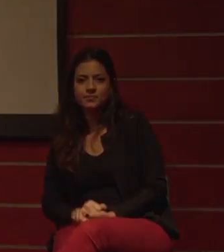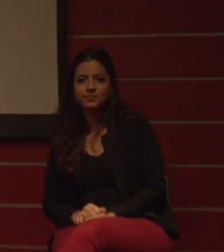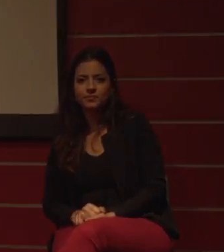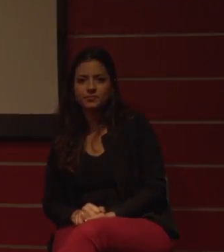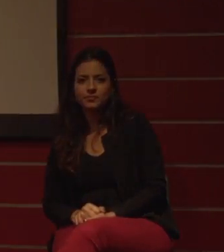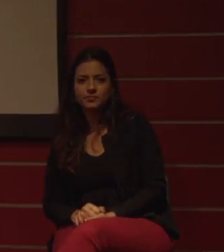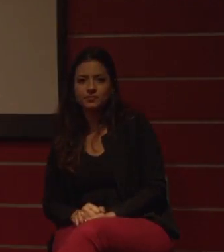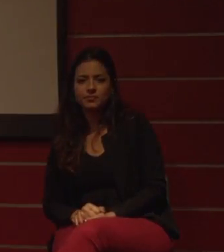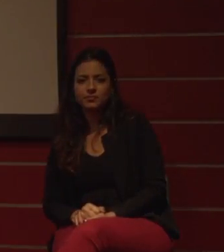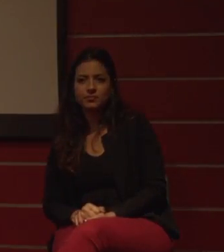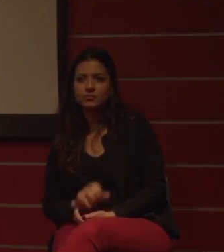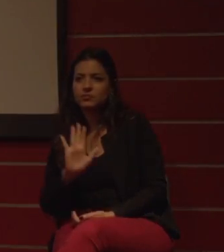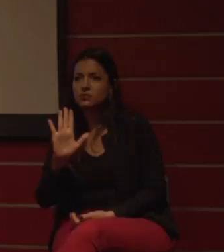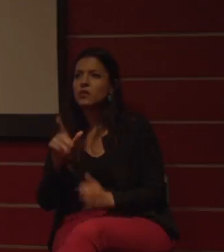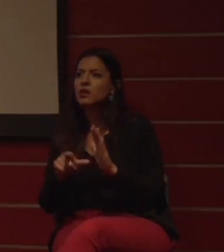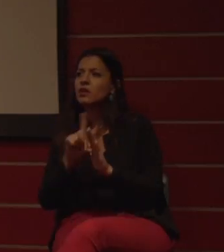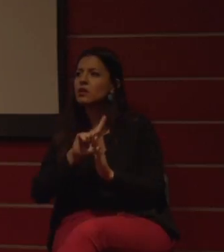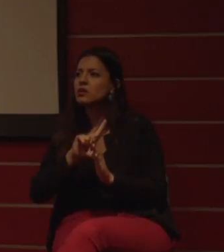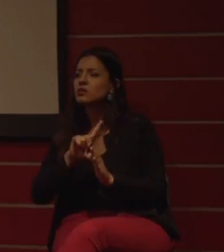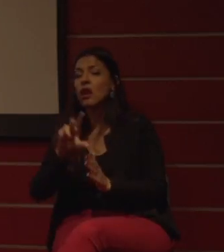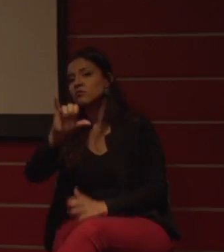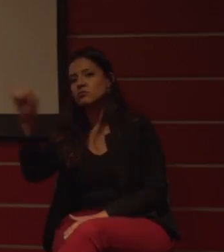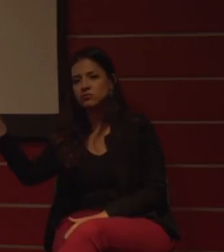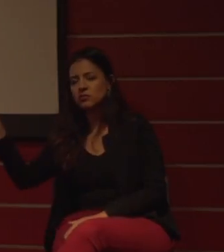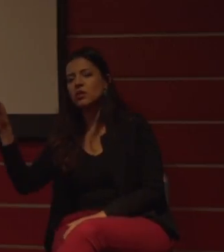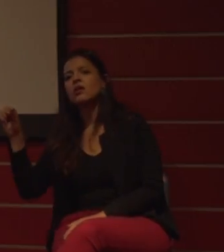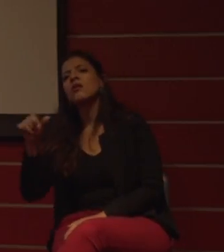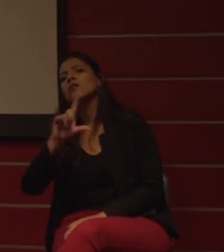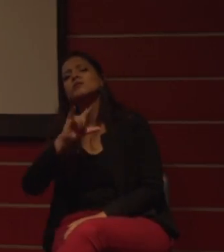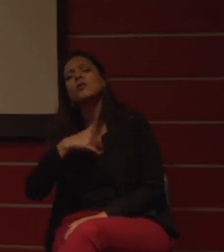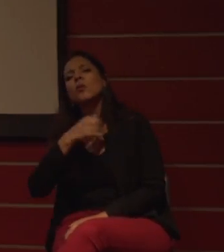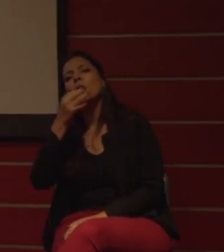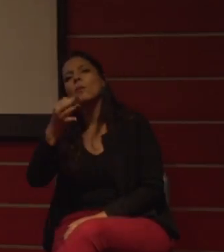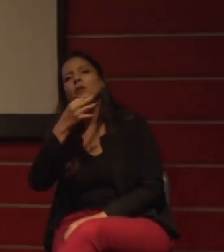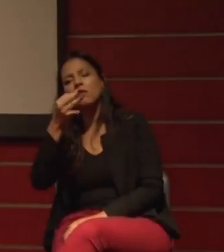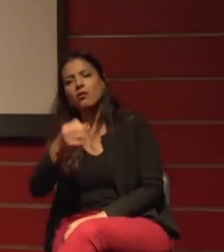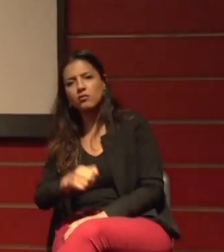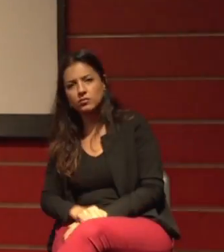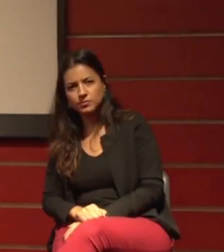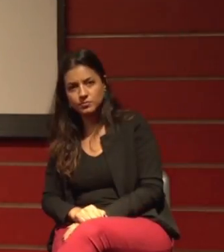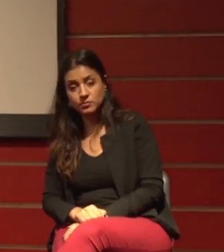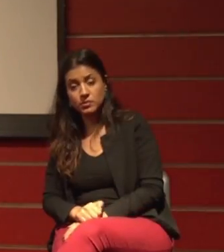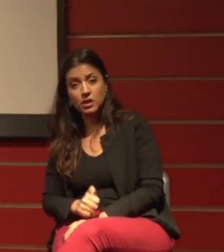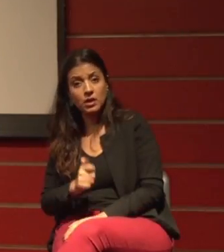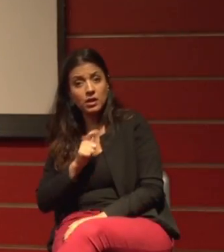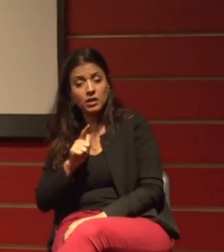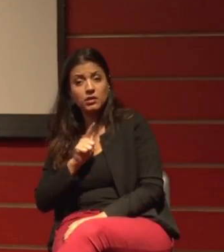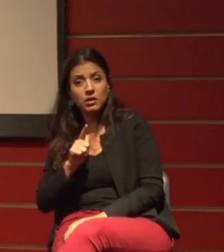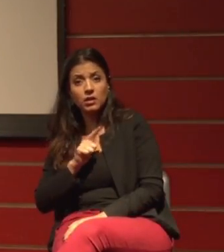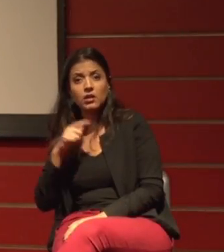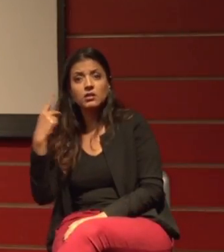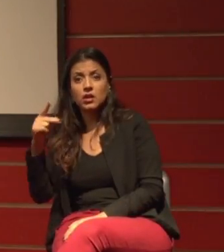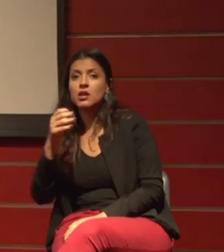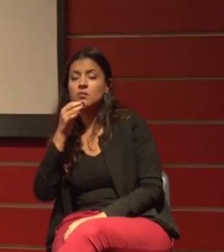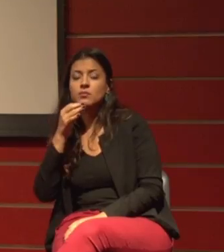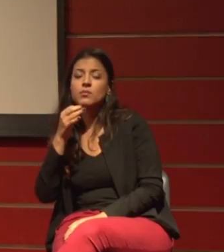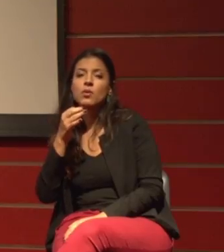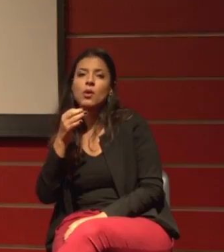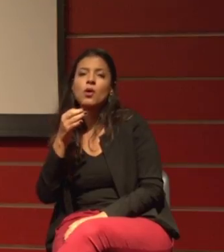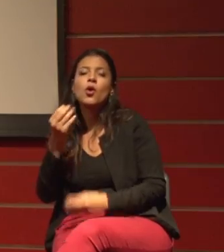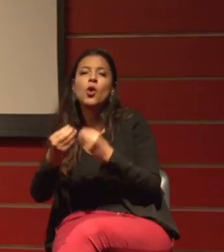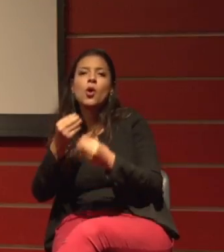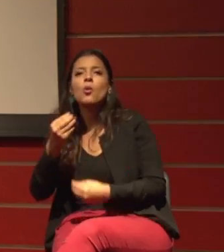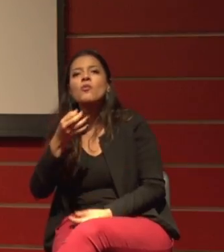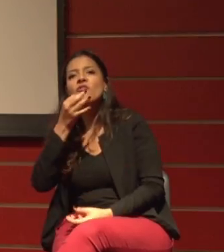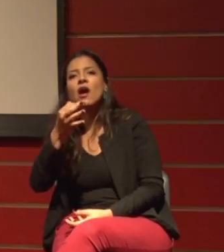esse queria só fazer um comentário Ah se a gente não tem um contraponto da fala dele né A gente só